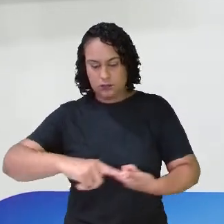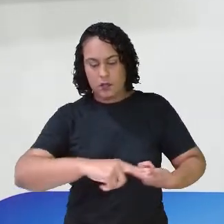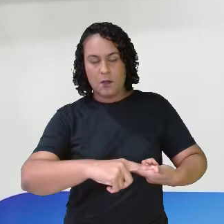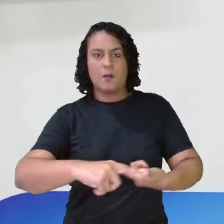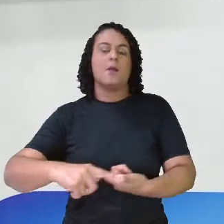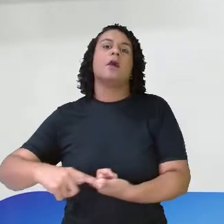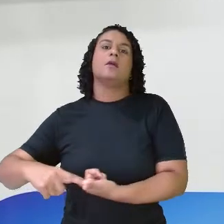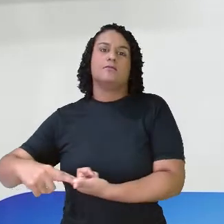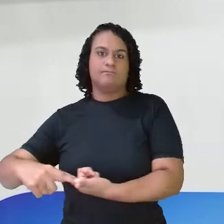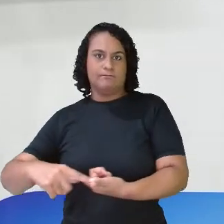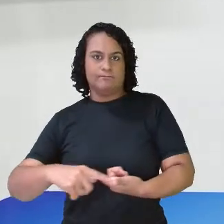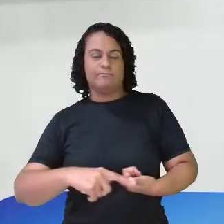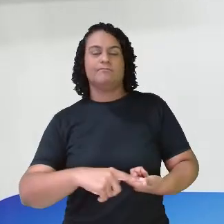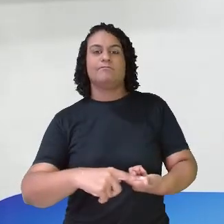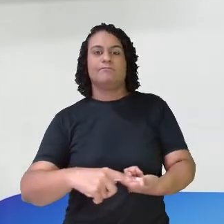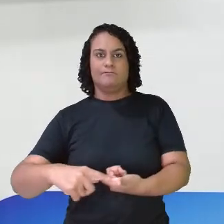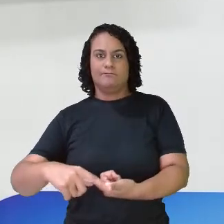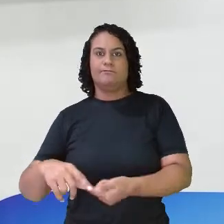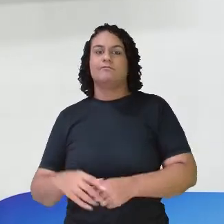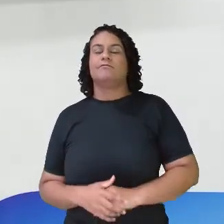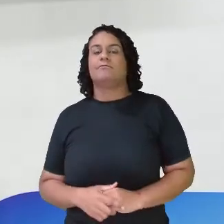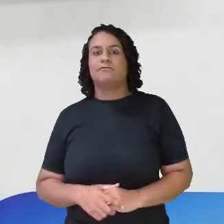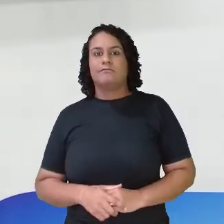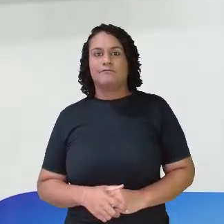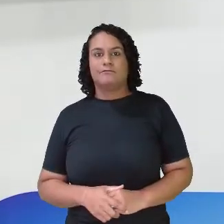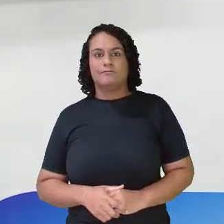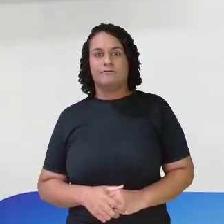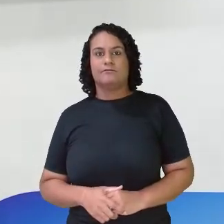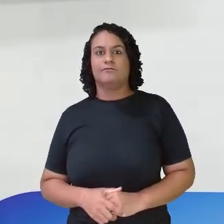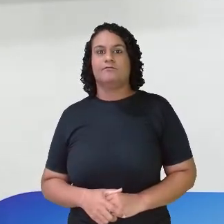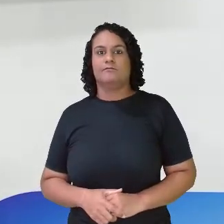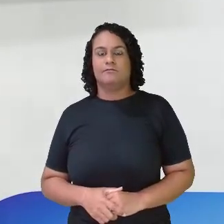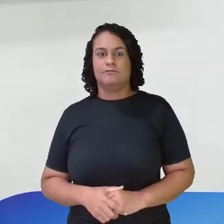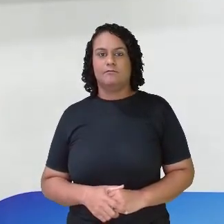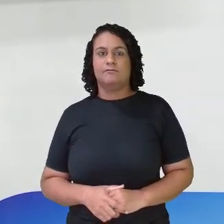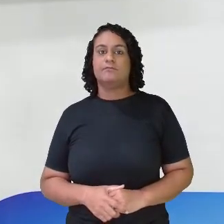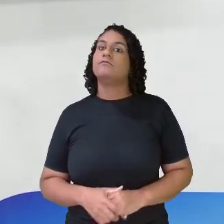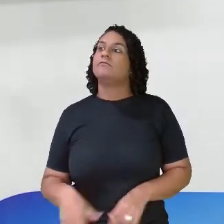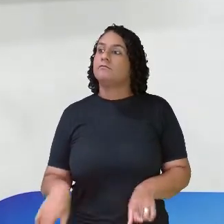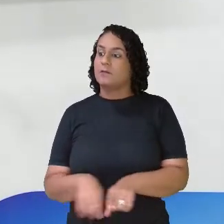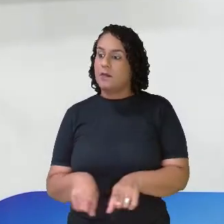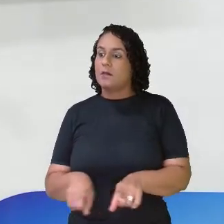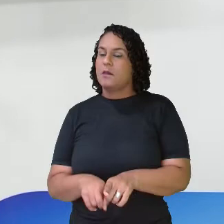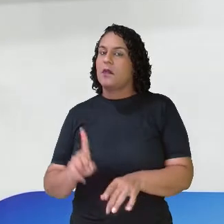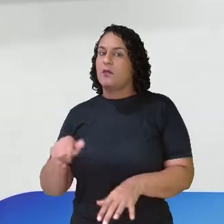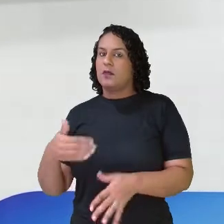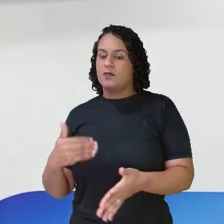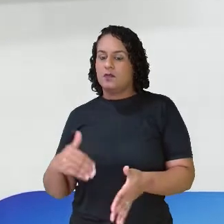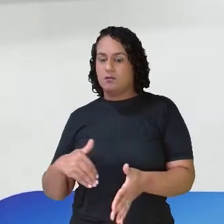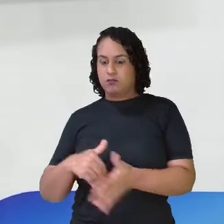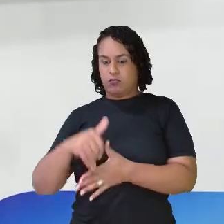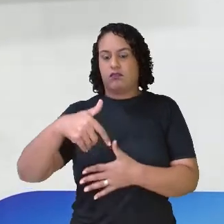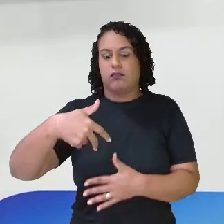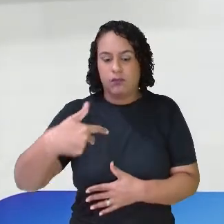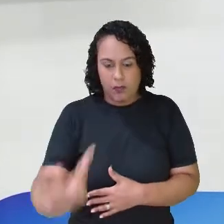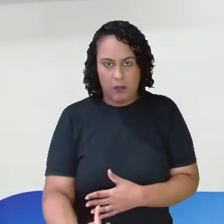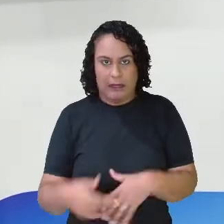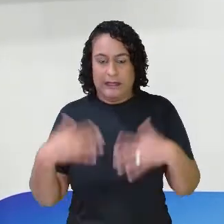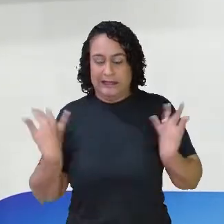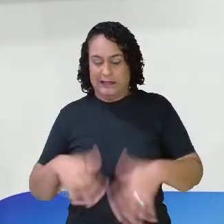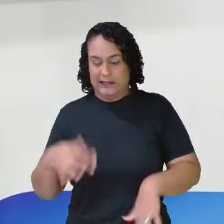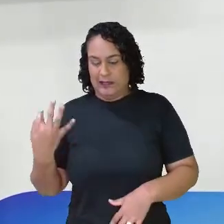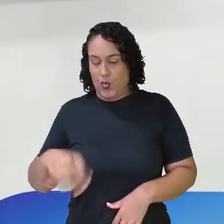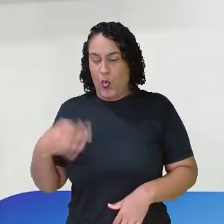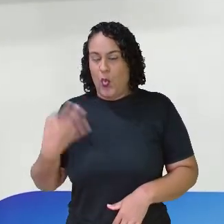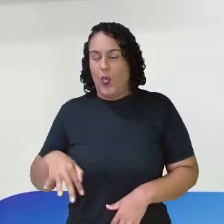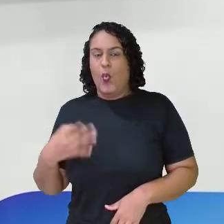as formadas por paralelepípedos. Inclusive, quando a gente tropeça, é uma dor danada quando está solta.